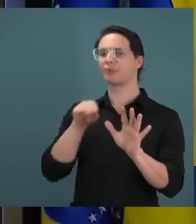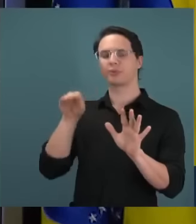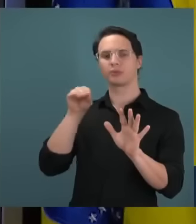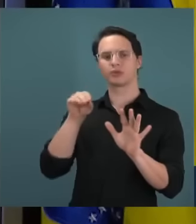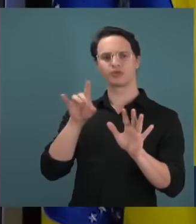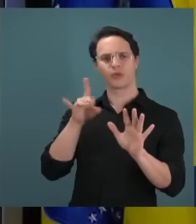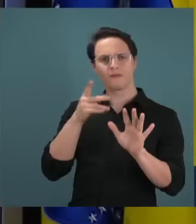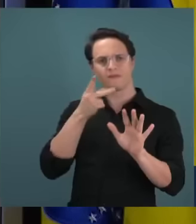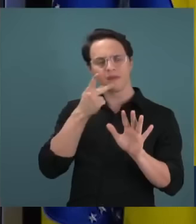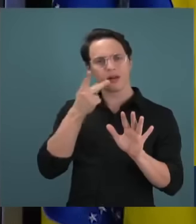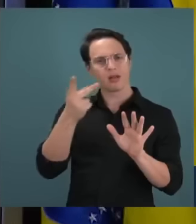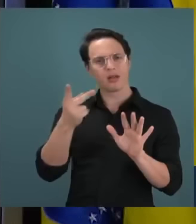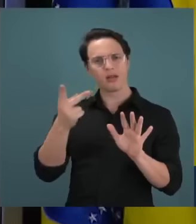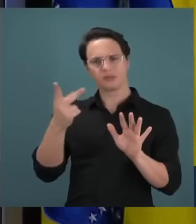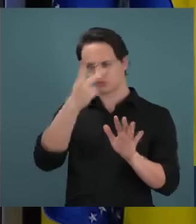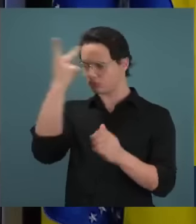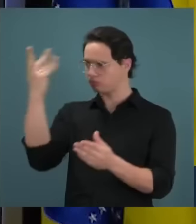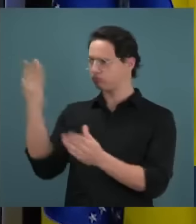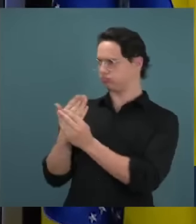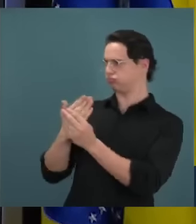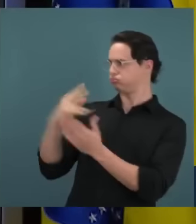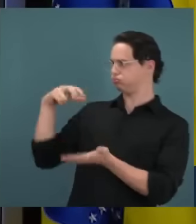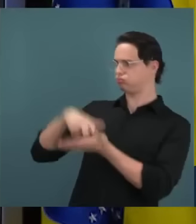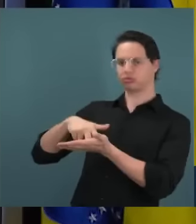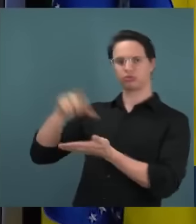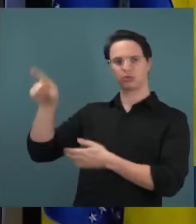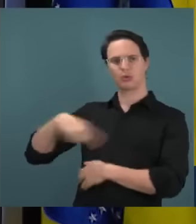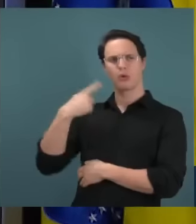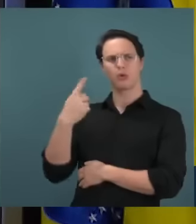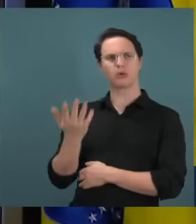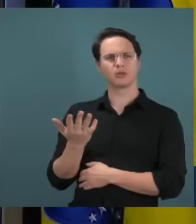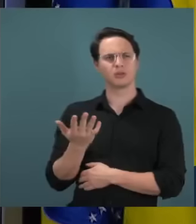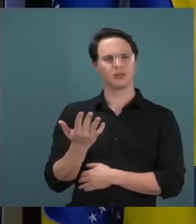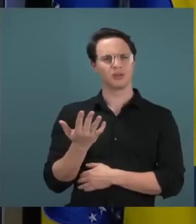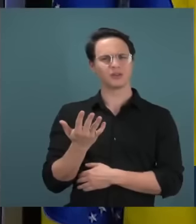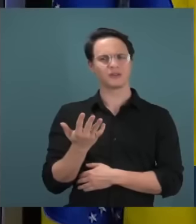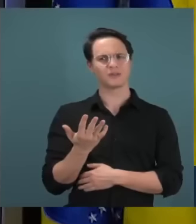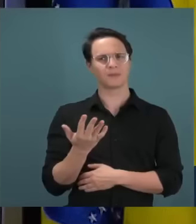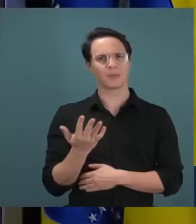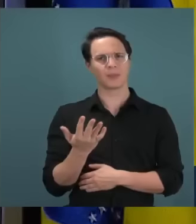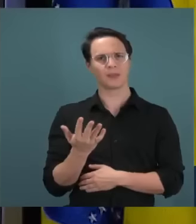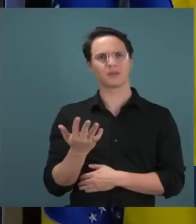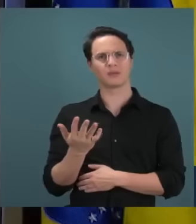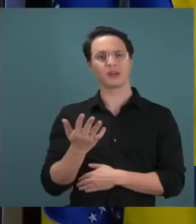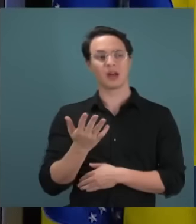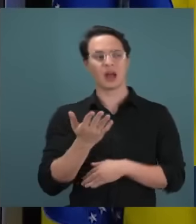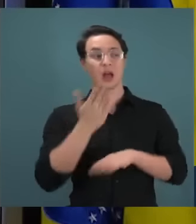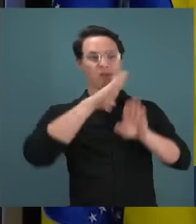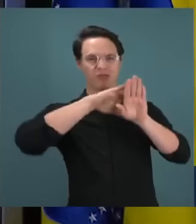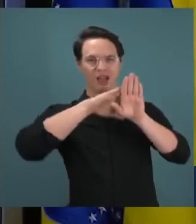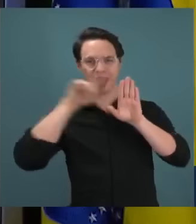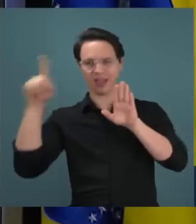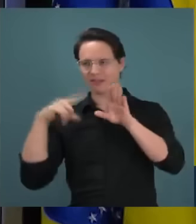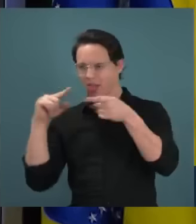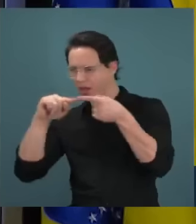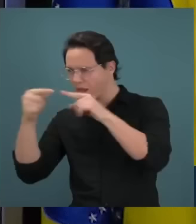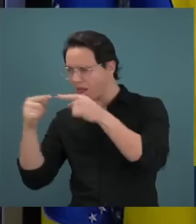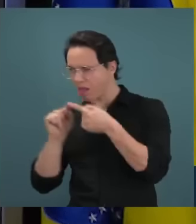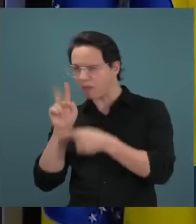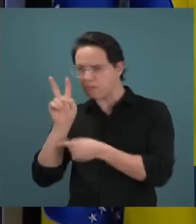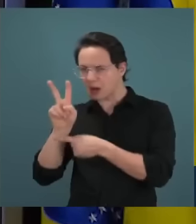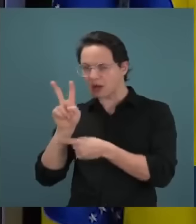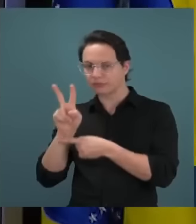Em casos, talvez, sejam os mais protegidos, esses casos são os mais protegidos